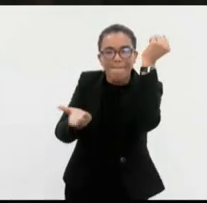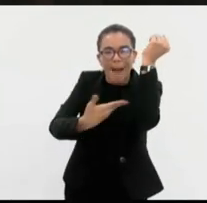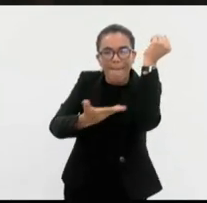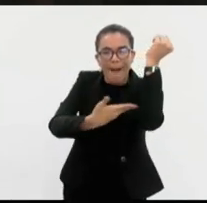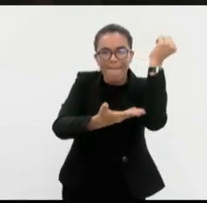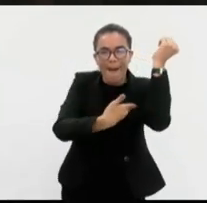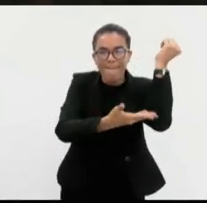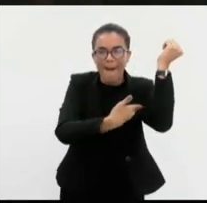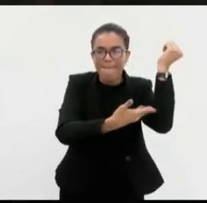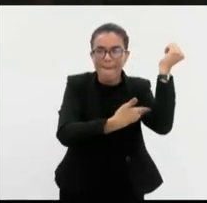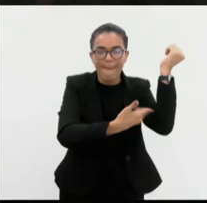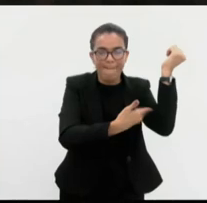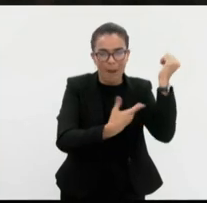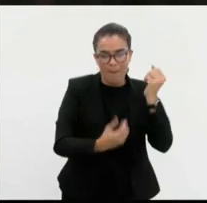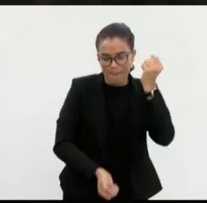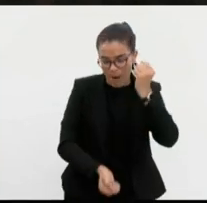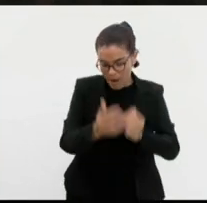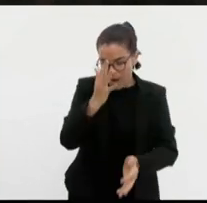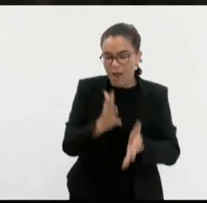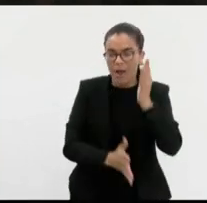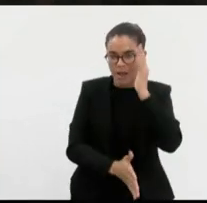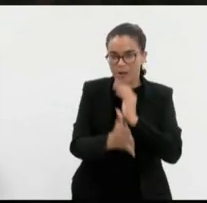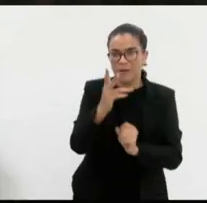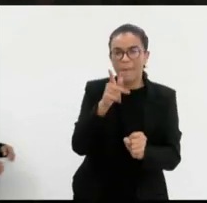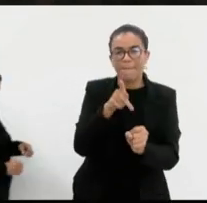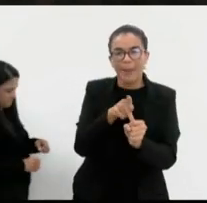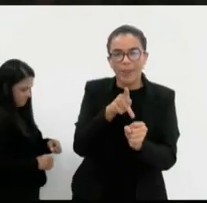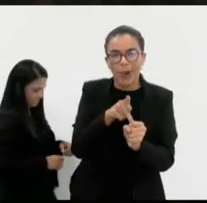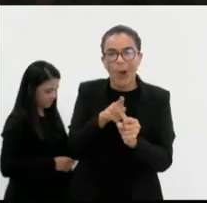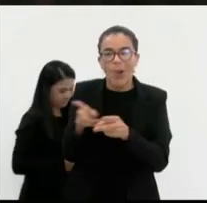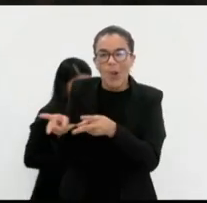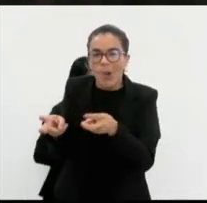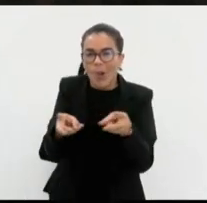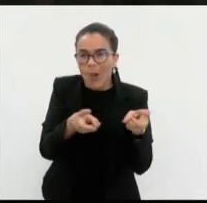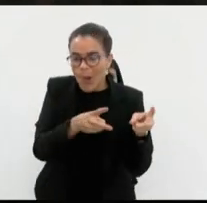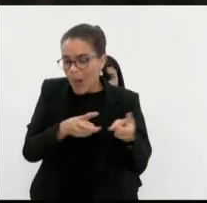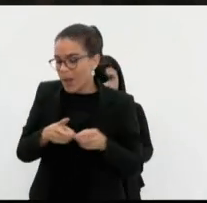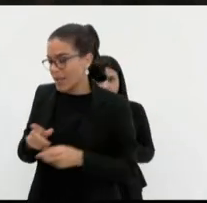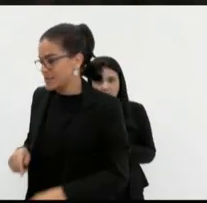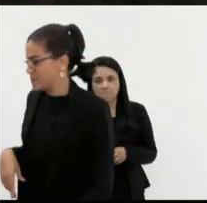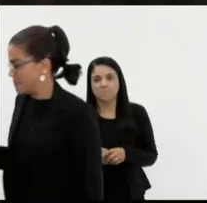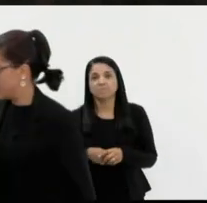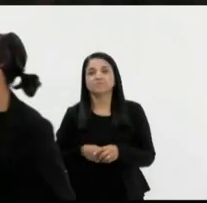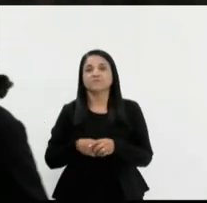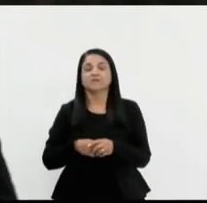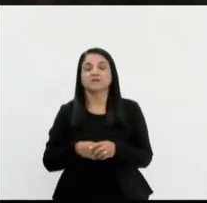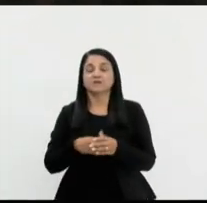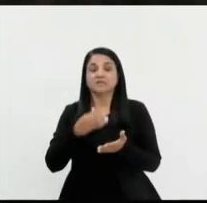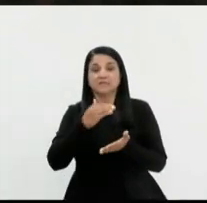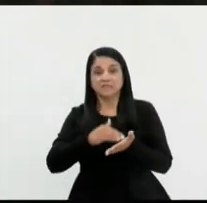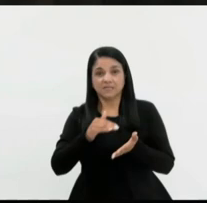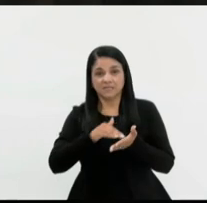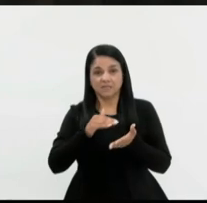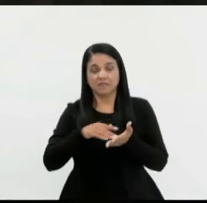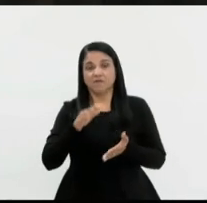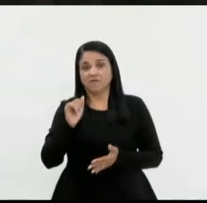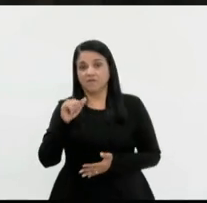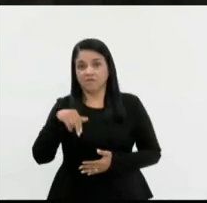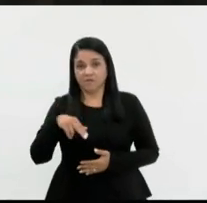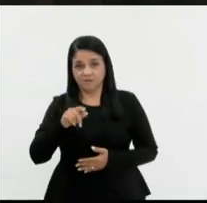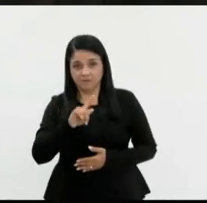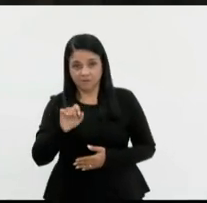pela exploração do petróleo e do gás e a secretaria de fazenda possa fiscalizar